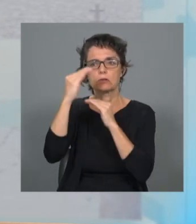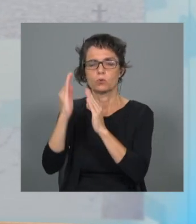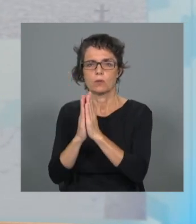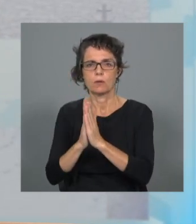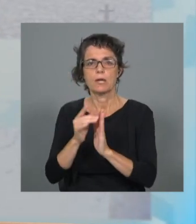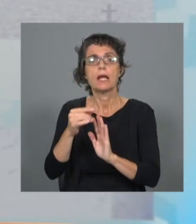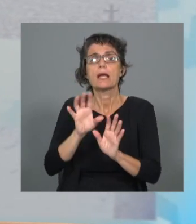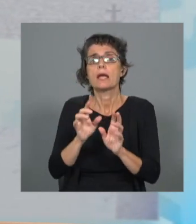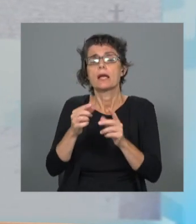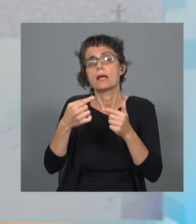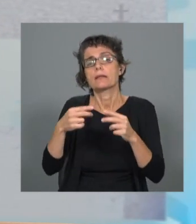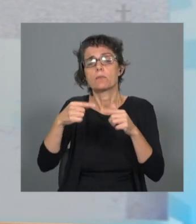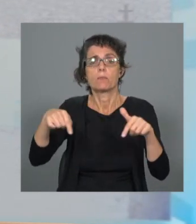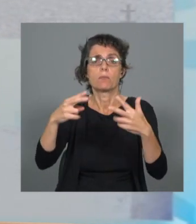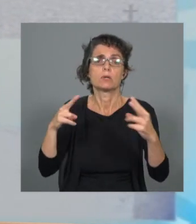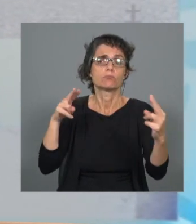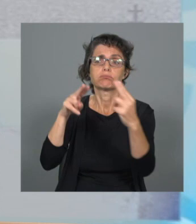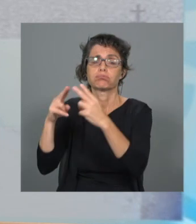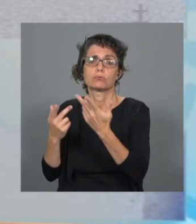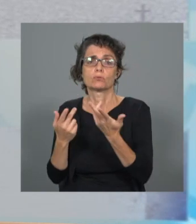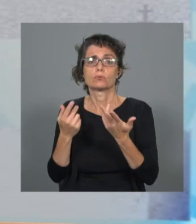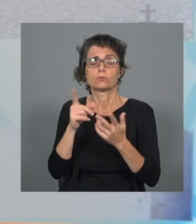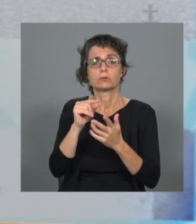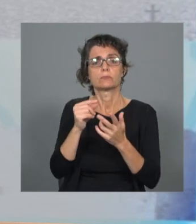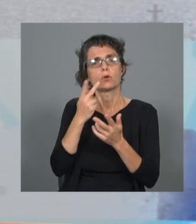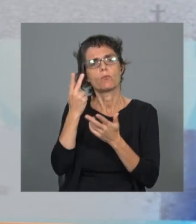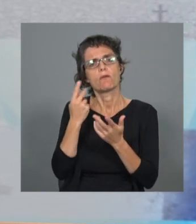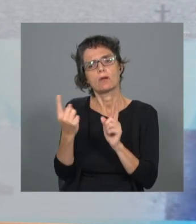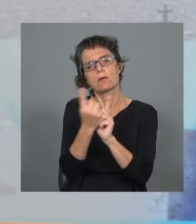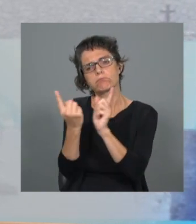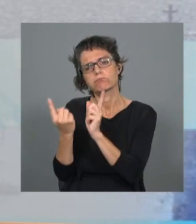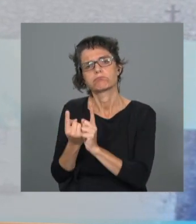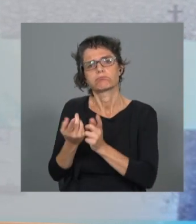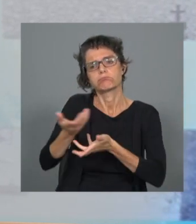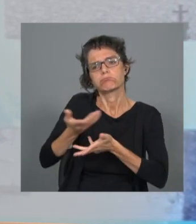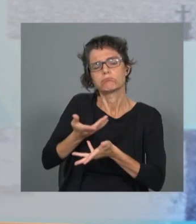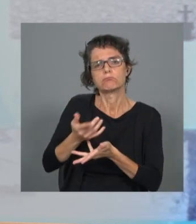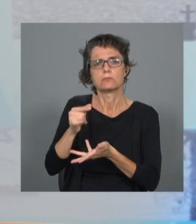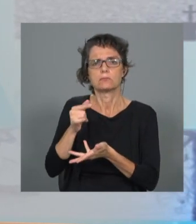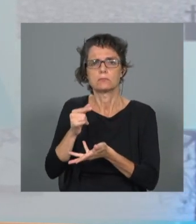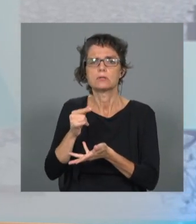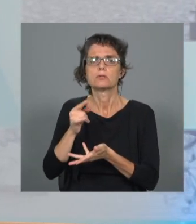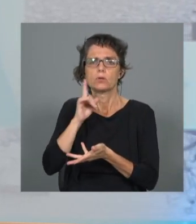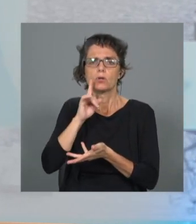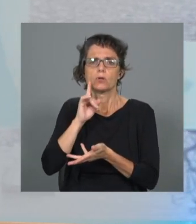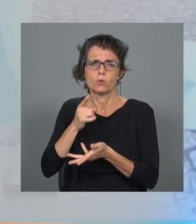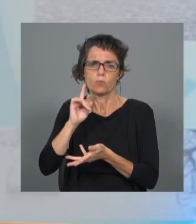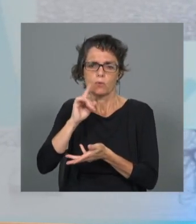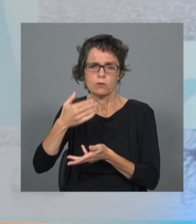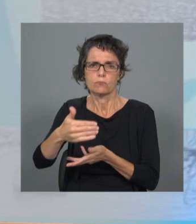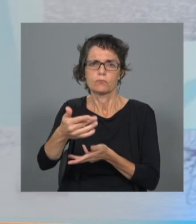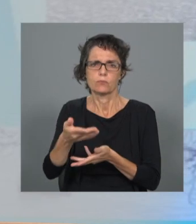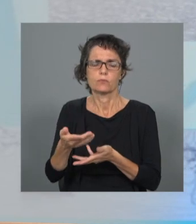com uma vida presencial, com uma vida ativa, mas uma vida de presença, de relação física, e por isso estamos neste momento a